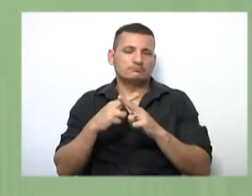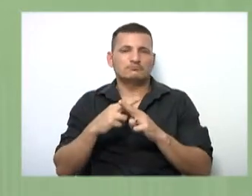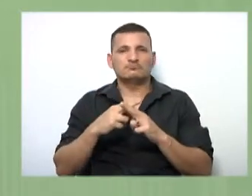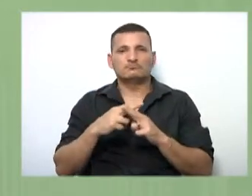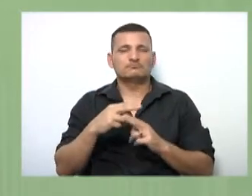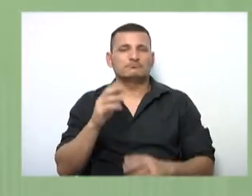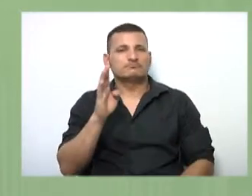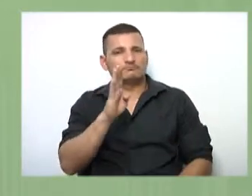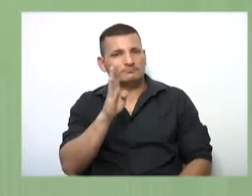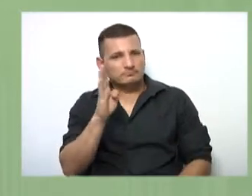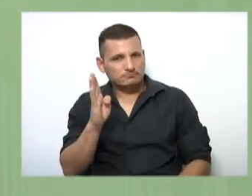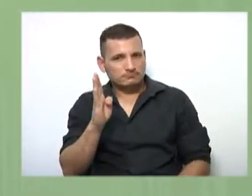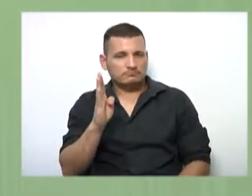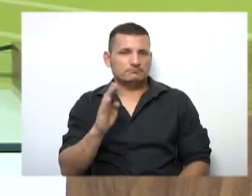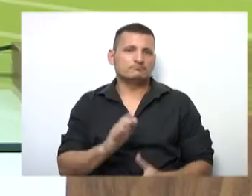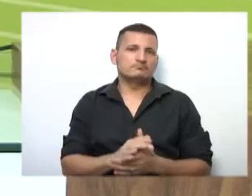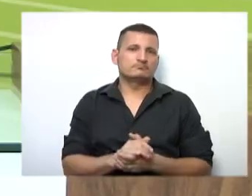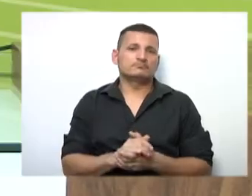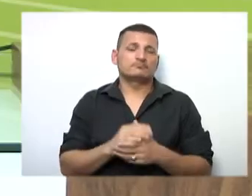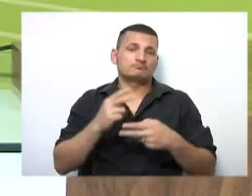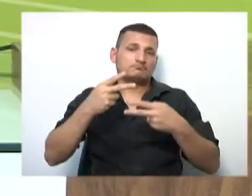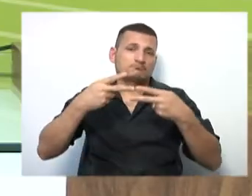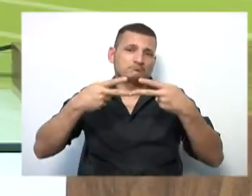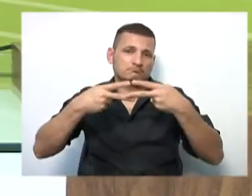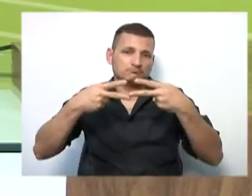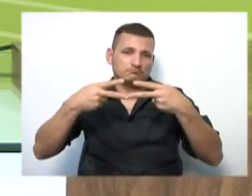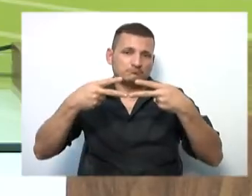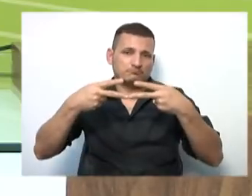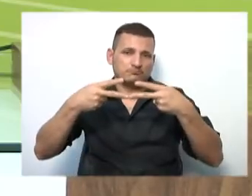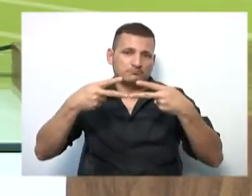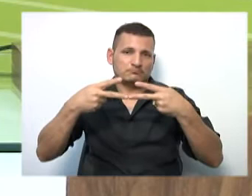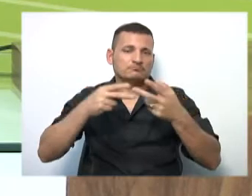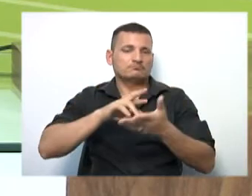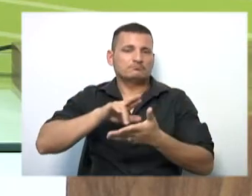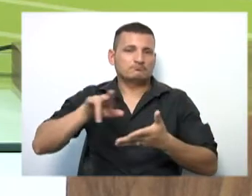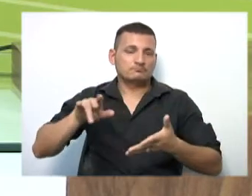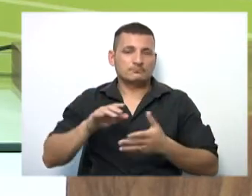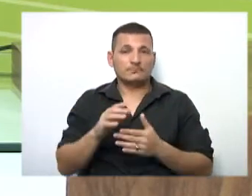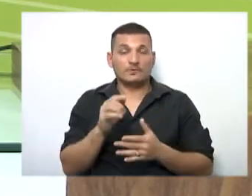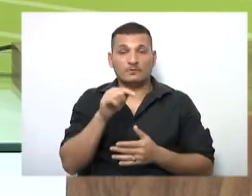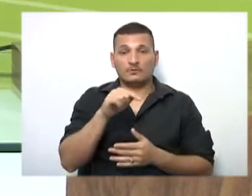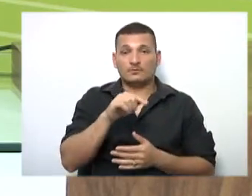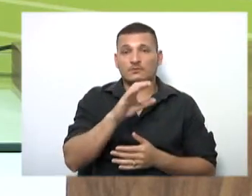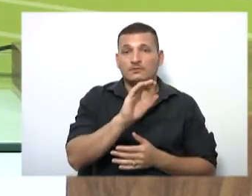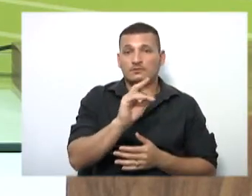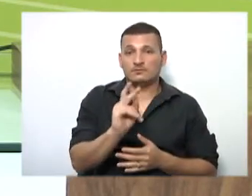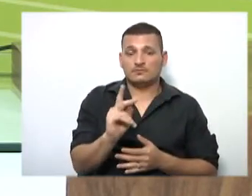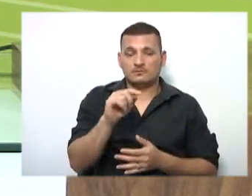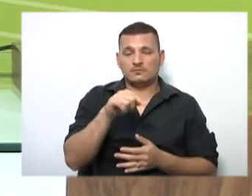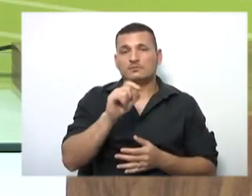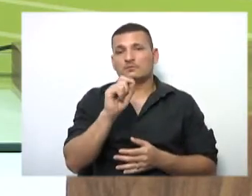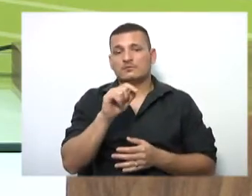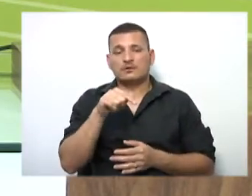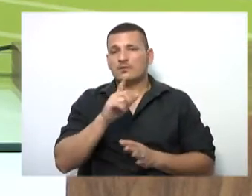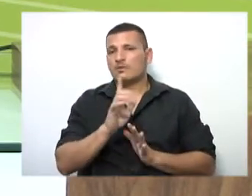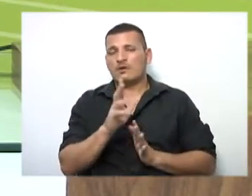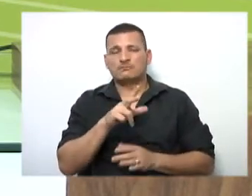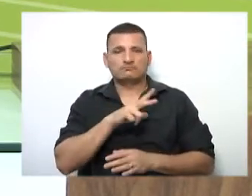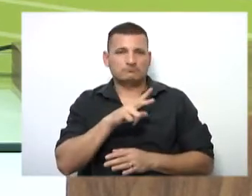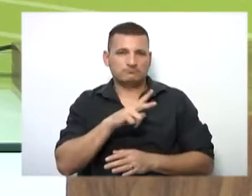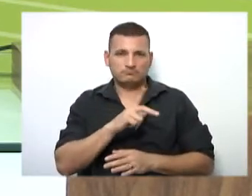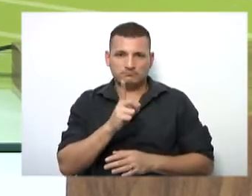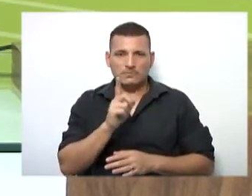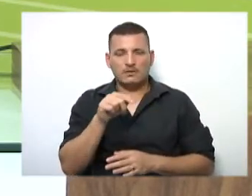A Caixa, quando a gente vai ter um banco no formato cooperativo, o formato dele, a única diferença é esse. Ele não é um banco privado, ele é um